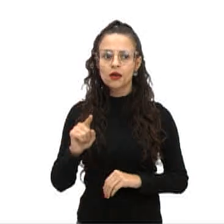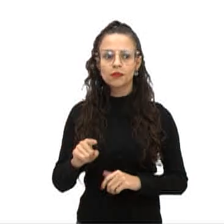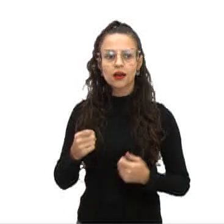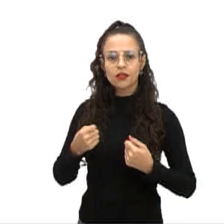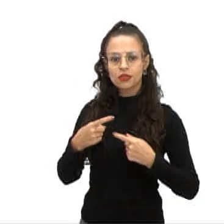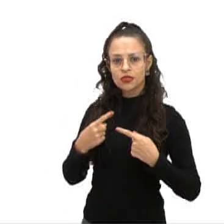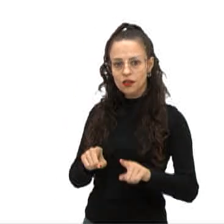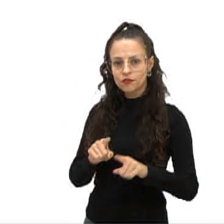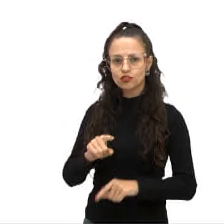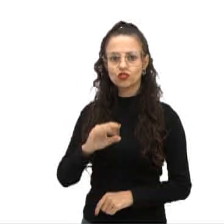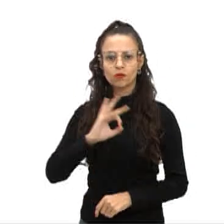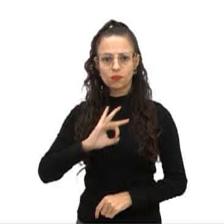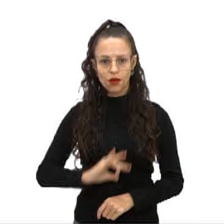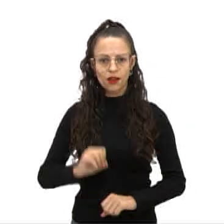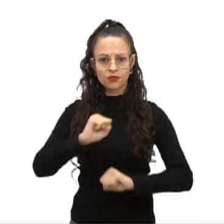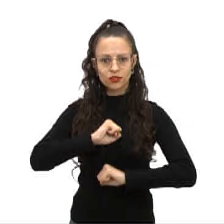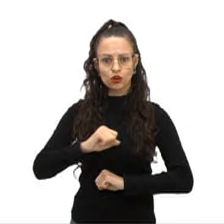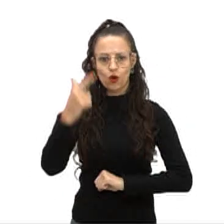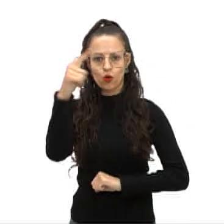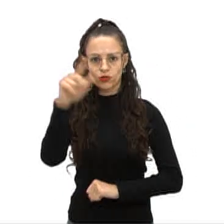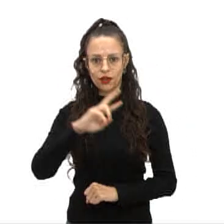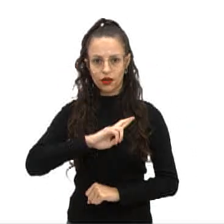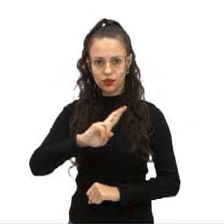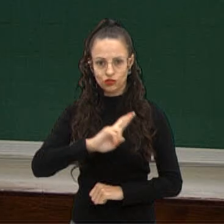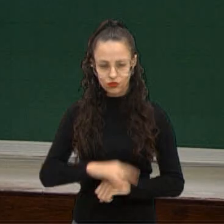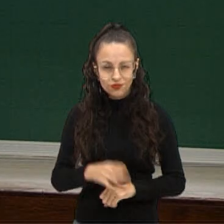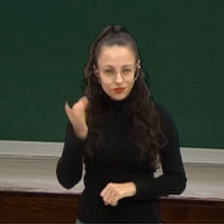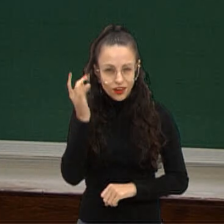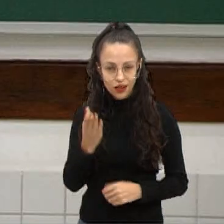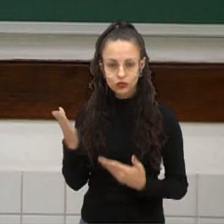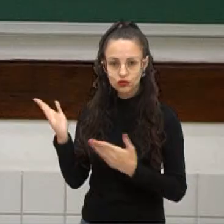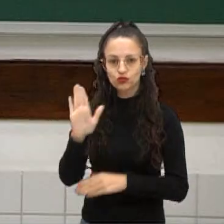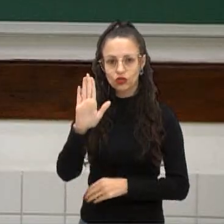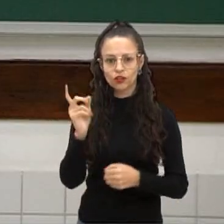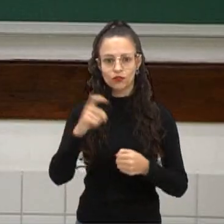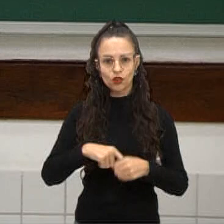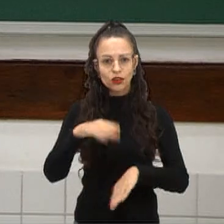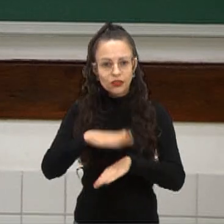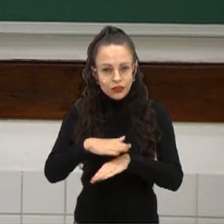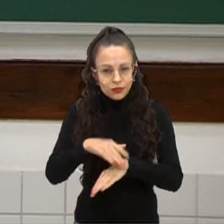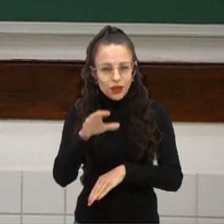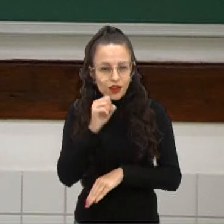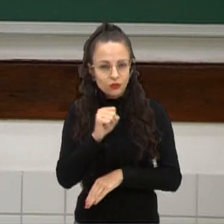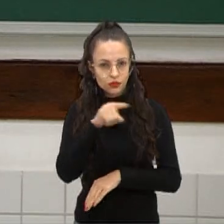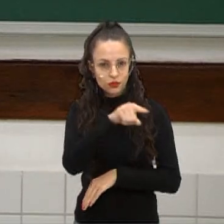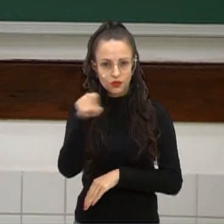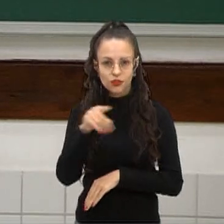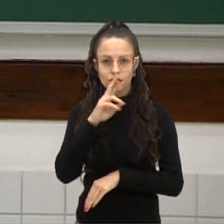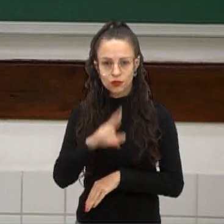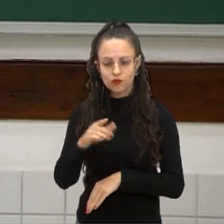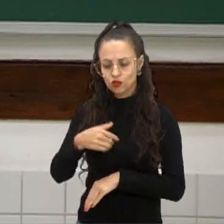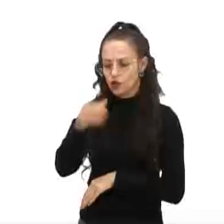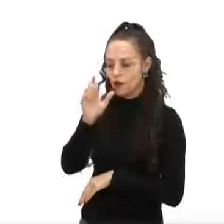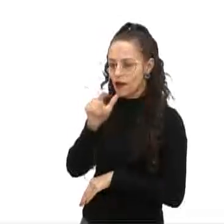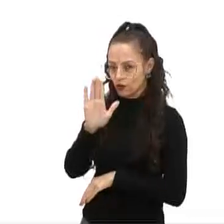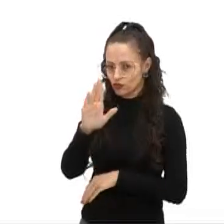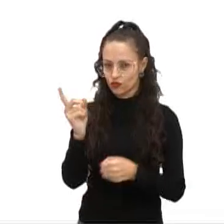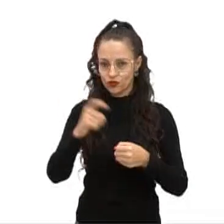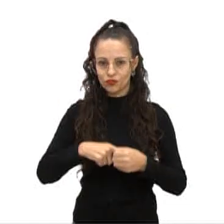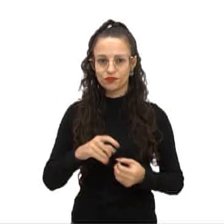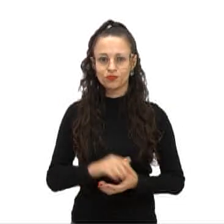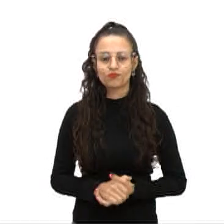dos sacerdotes de outras religiões. Facinho essa, a gente já volta. Um tempinho bem curtinho. Tomar uma água e já voltamos.